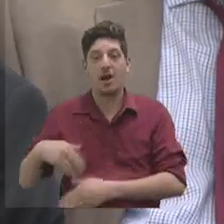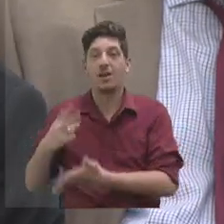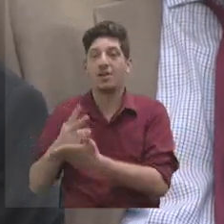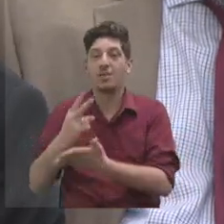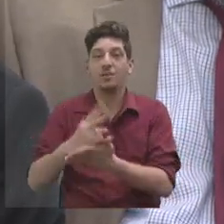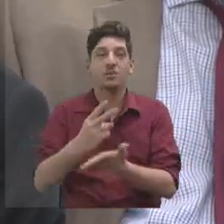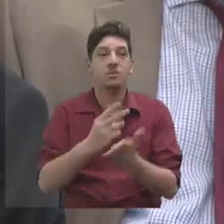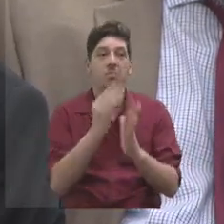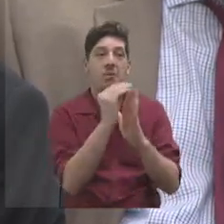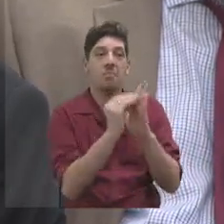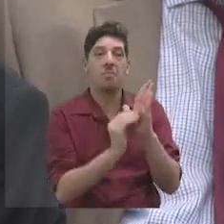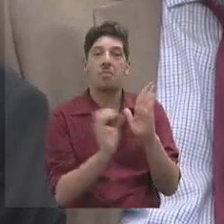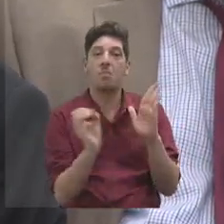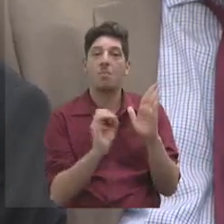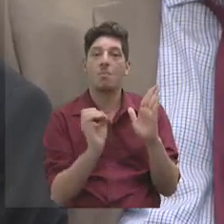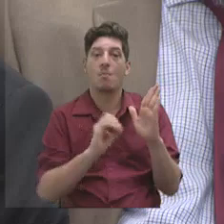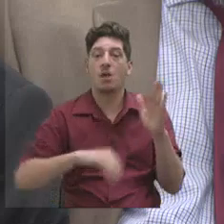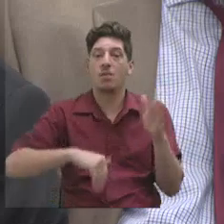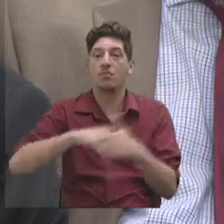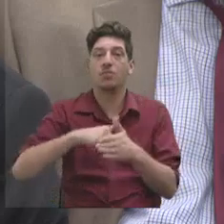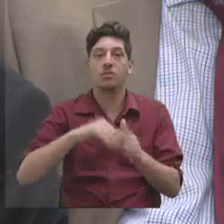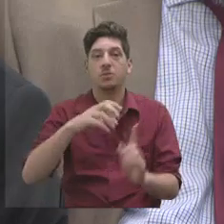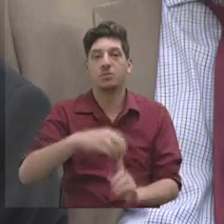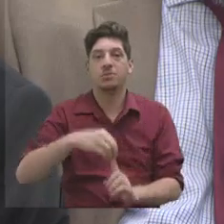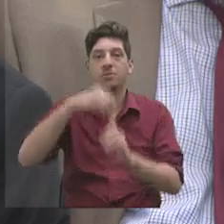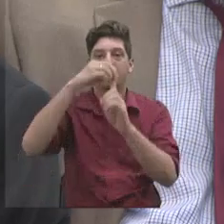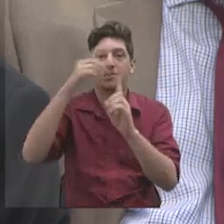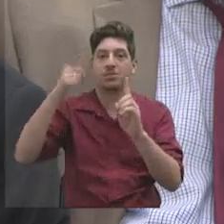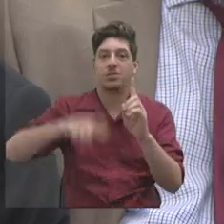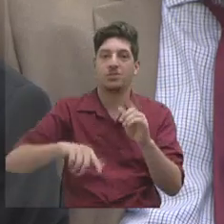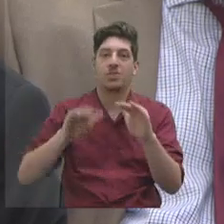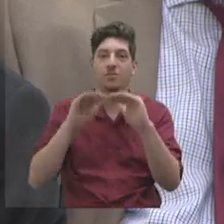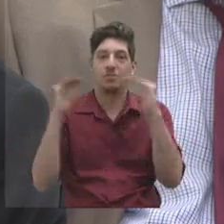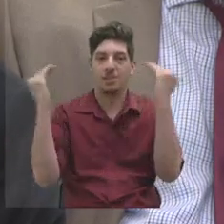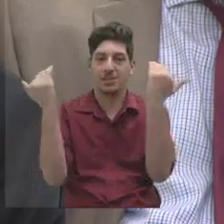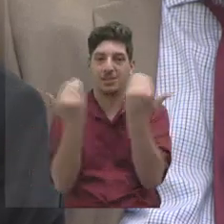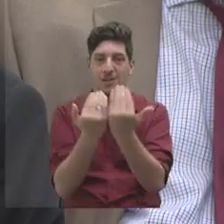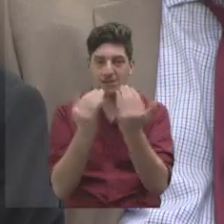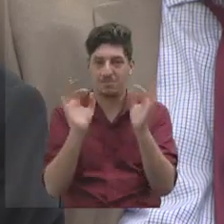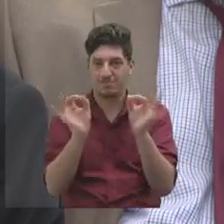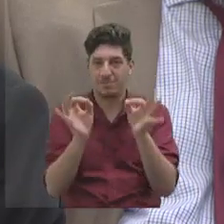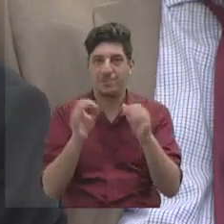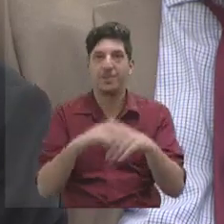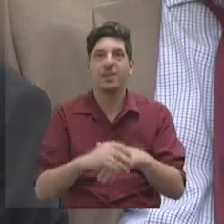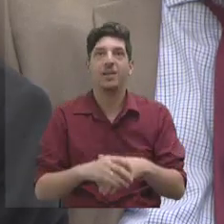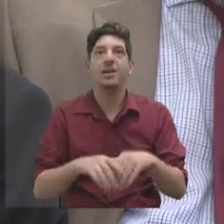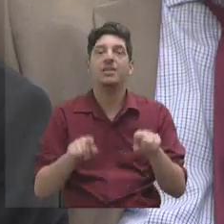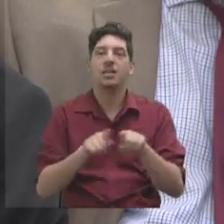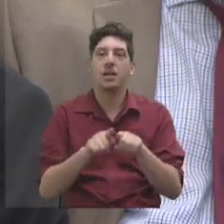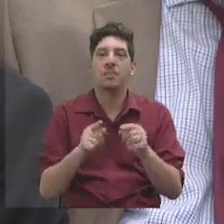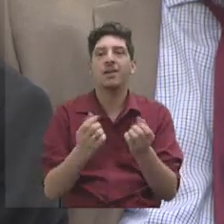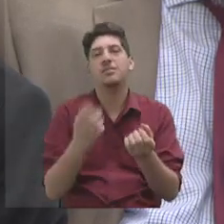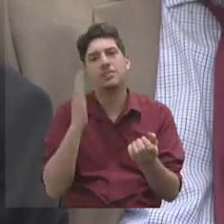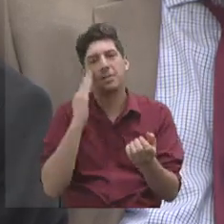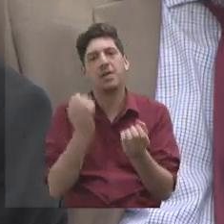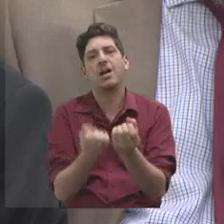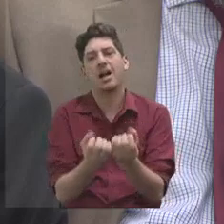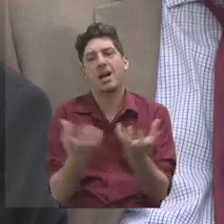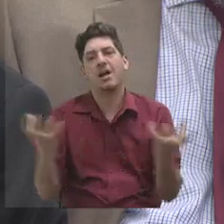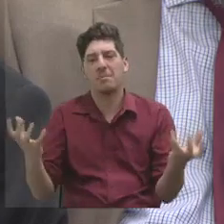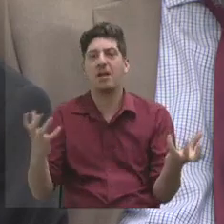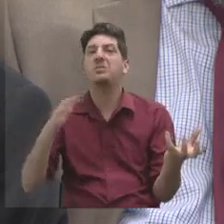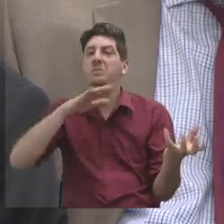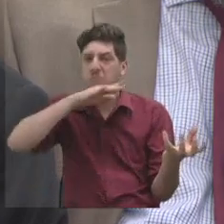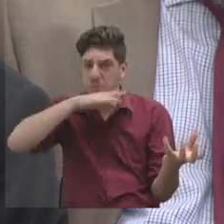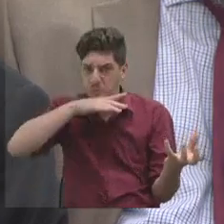previstas para que o futebol fosse prioridade novamente no Mineirão Tá certo que o gramado ainda está longe do ideal mas agora pelo